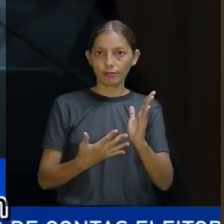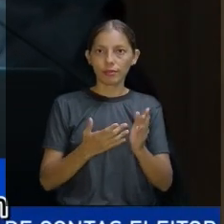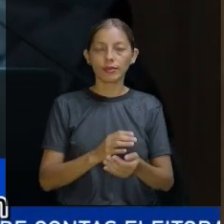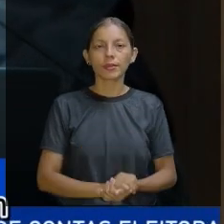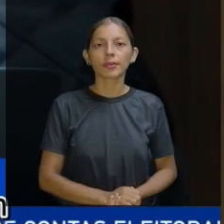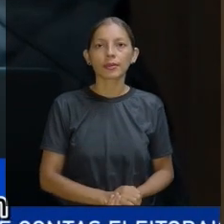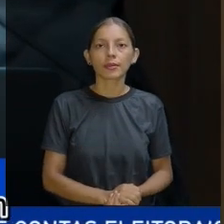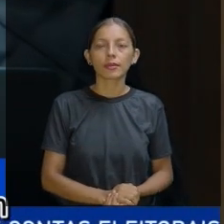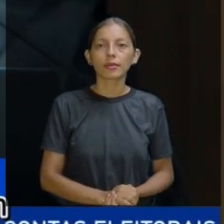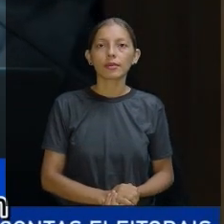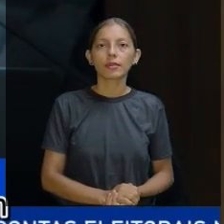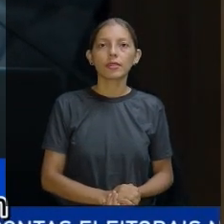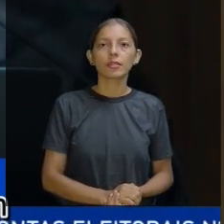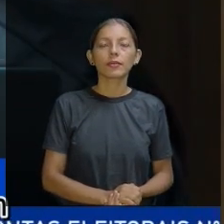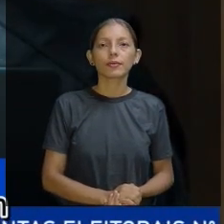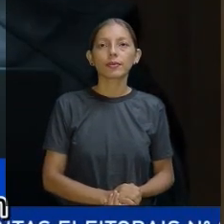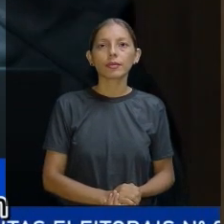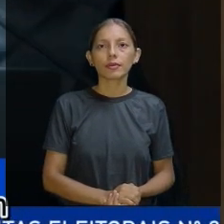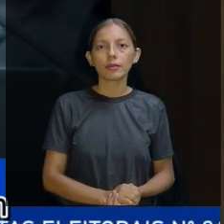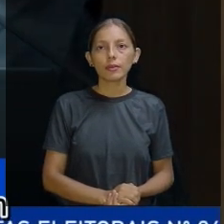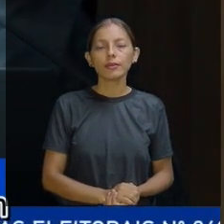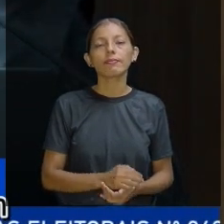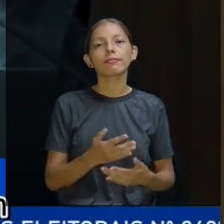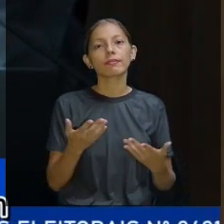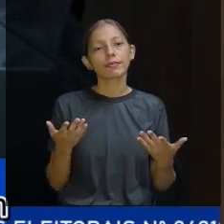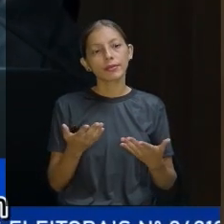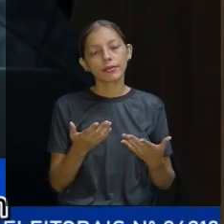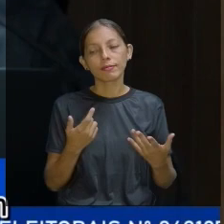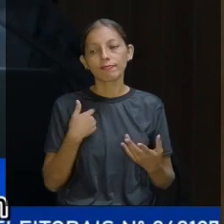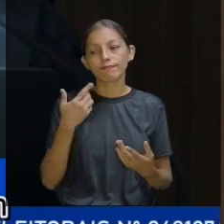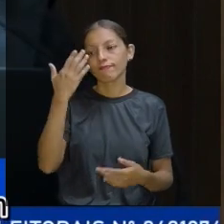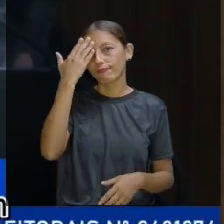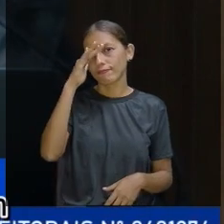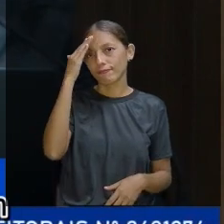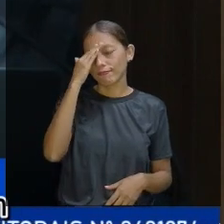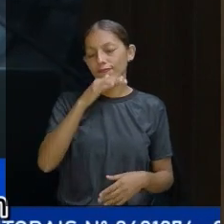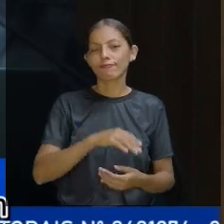ele fez um Ctrl-Alt-Del